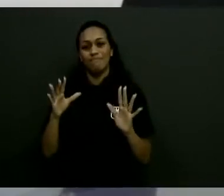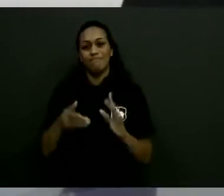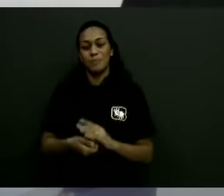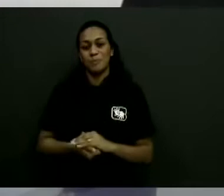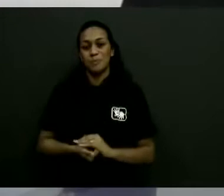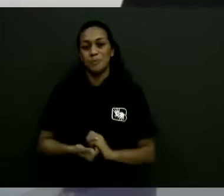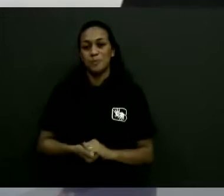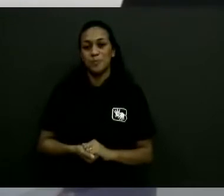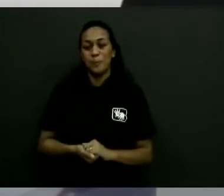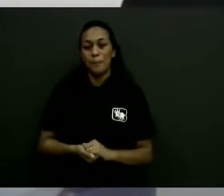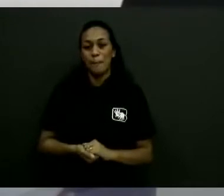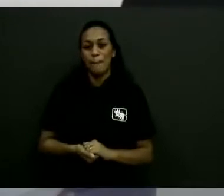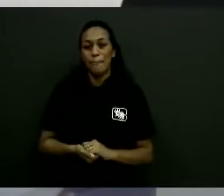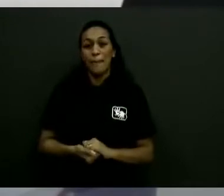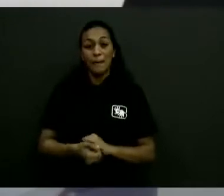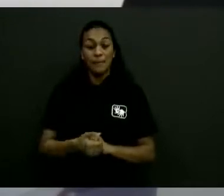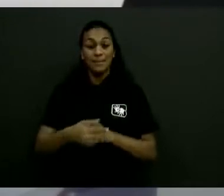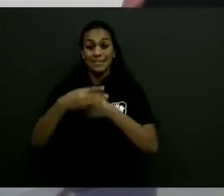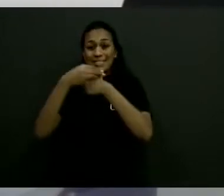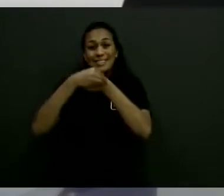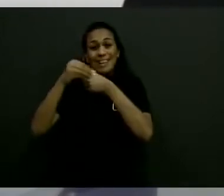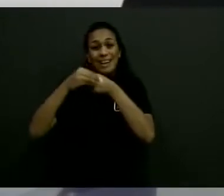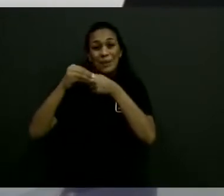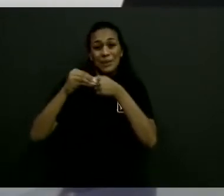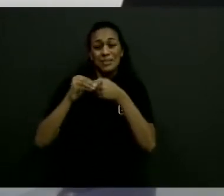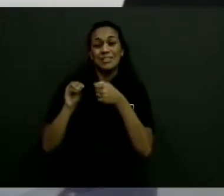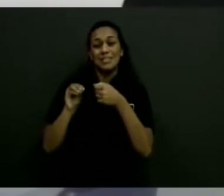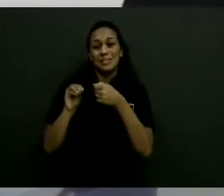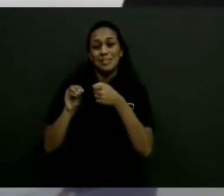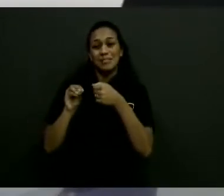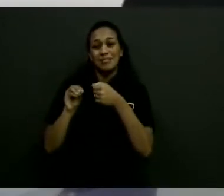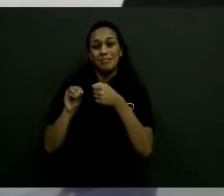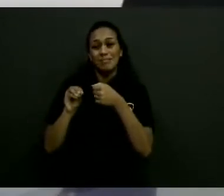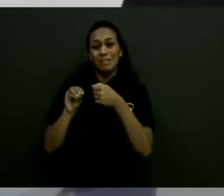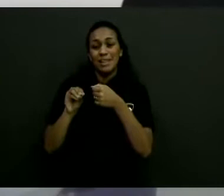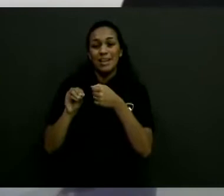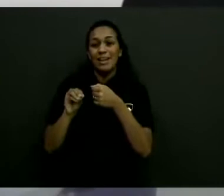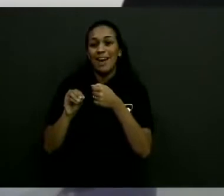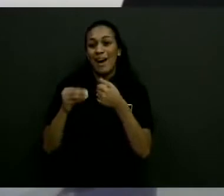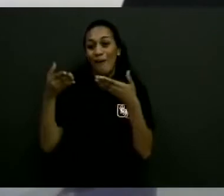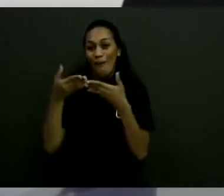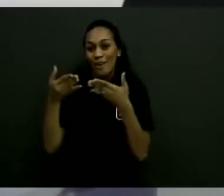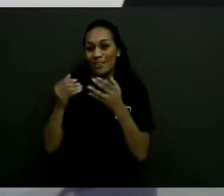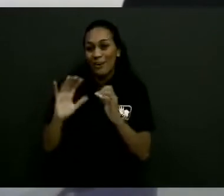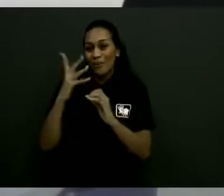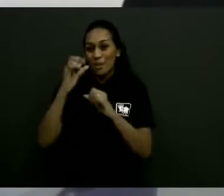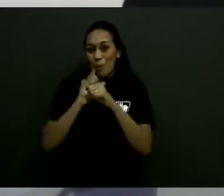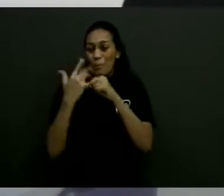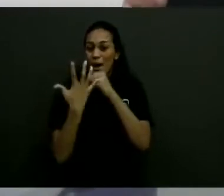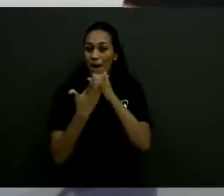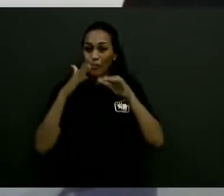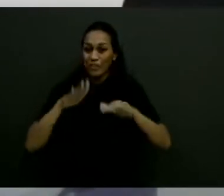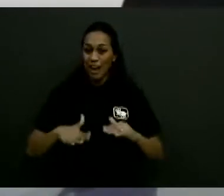nós que trabalhamos com células, não sentimos muito não com essa pandemia. Por quê? Porque nós